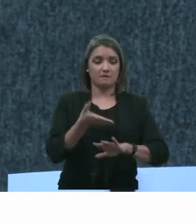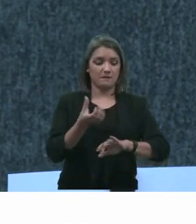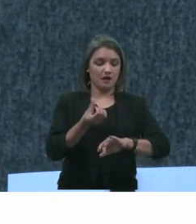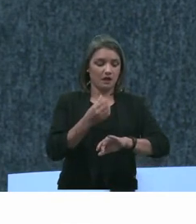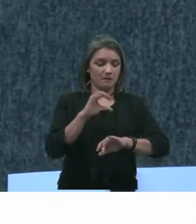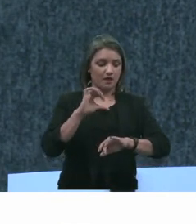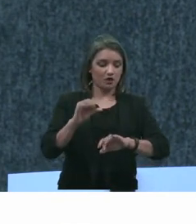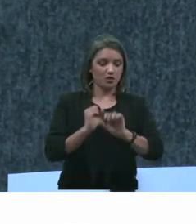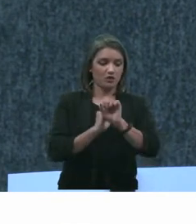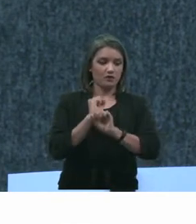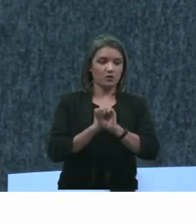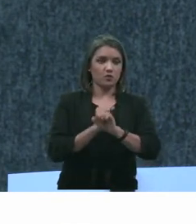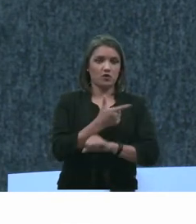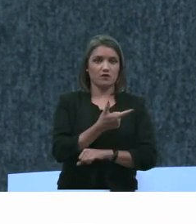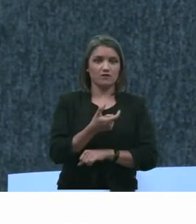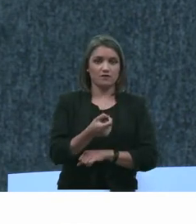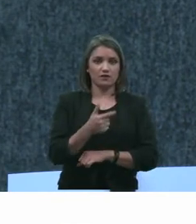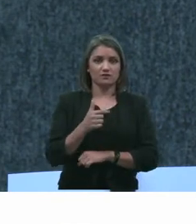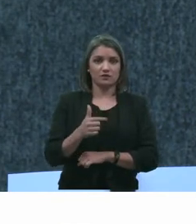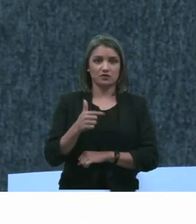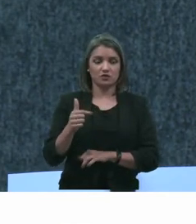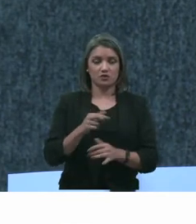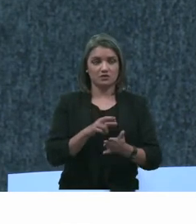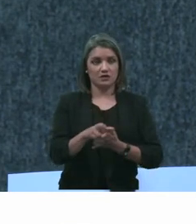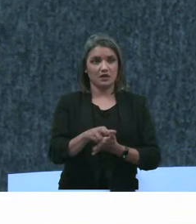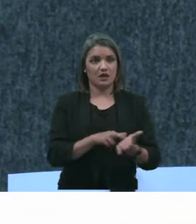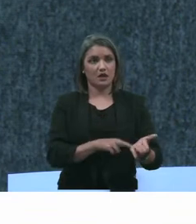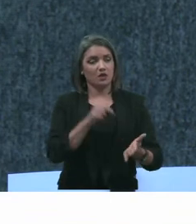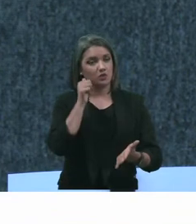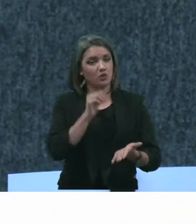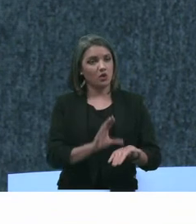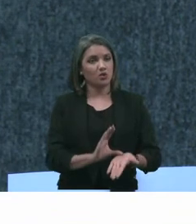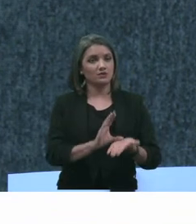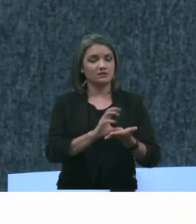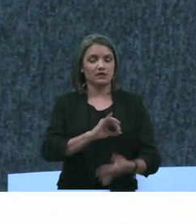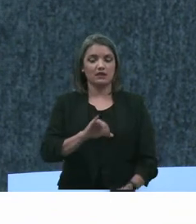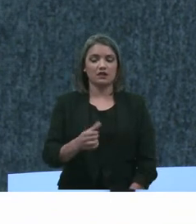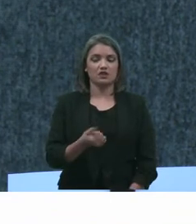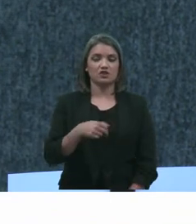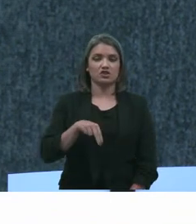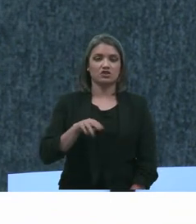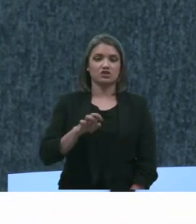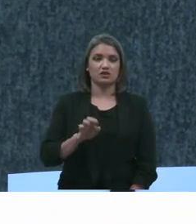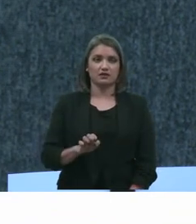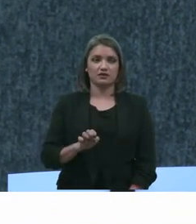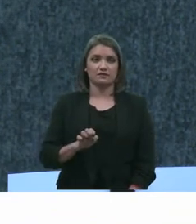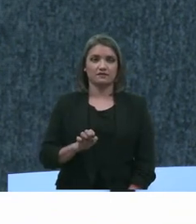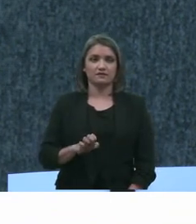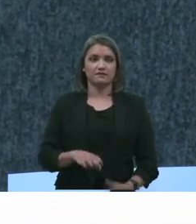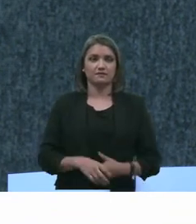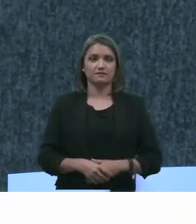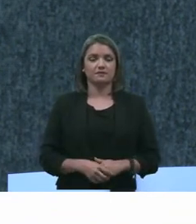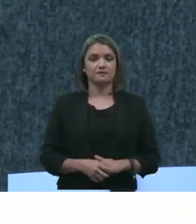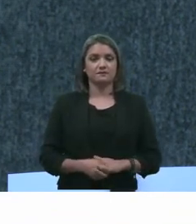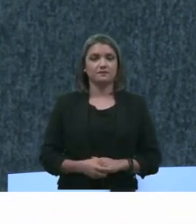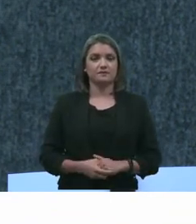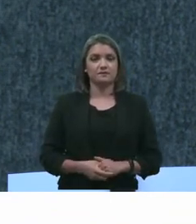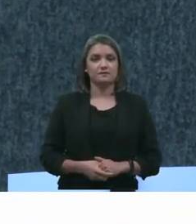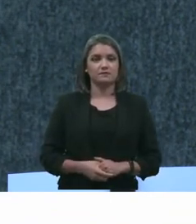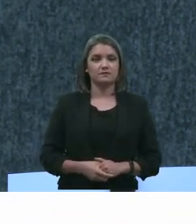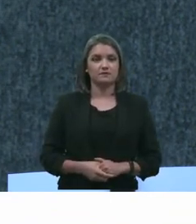2670/69 de 2022, sob a relatoria da conselheira Jane Granzotto.